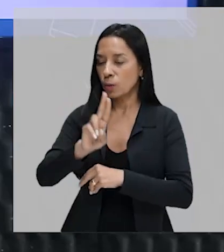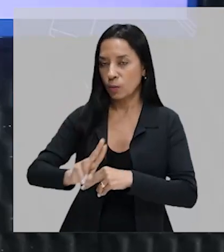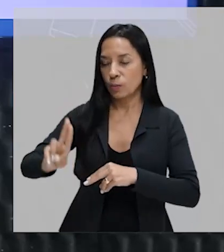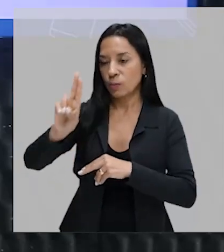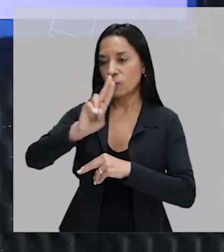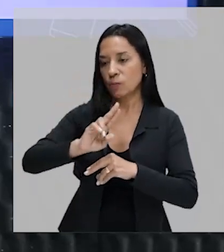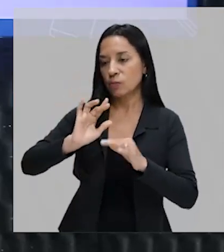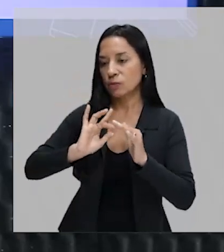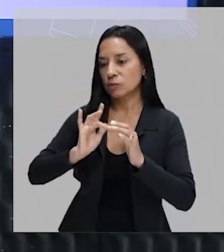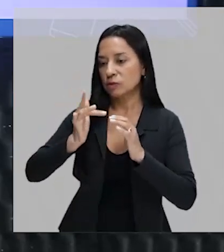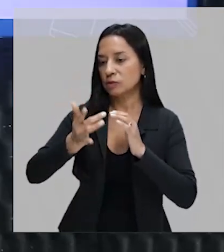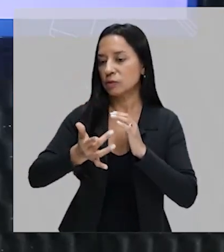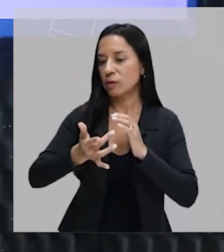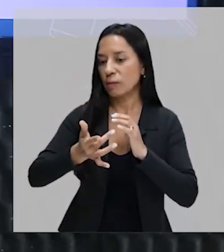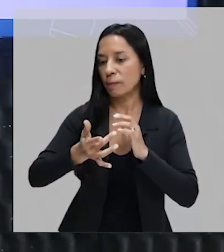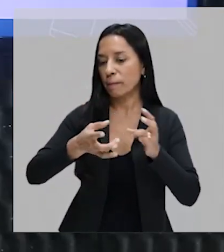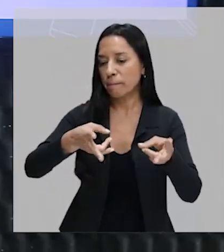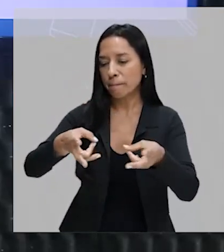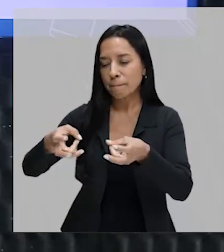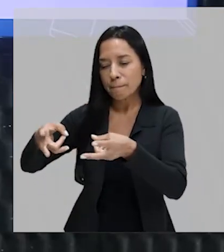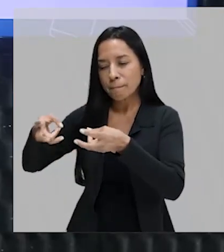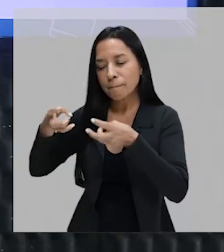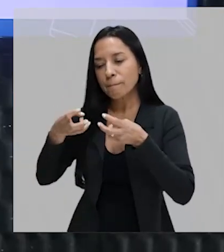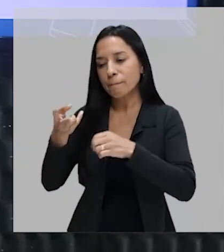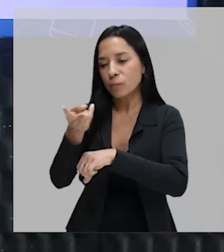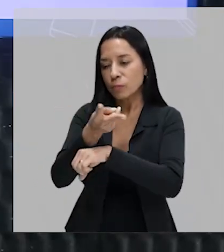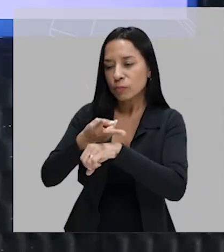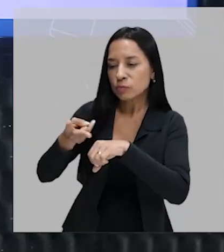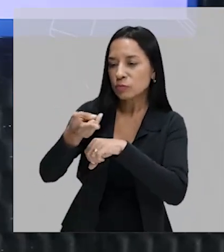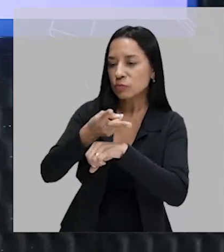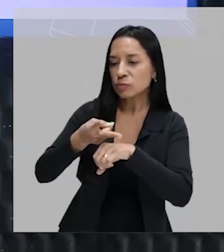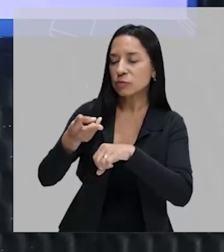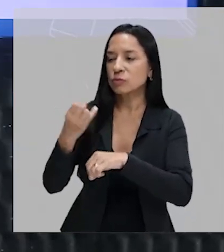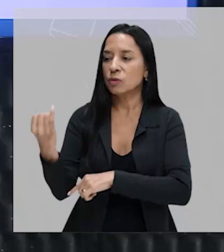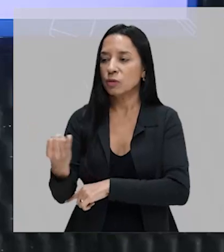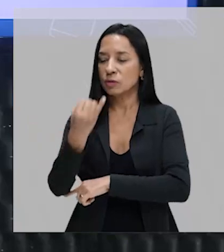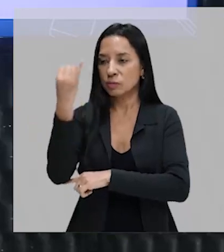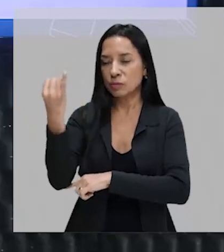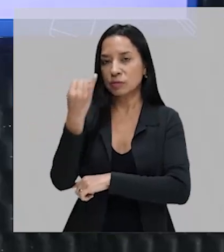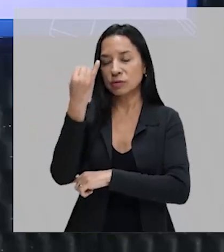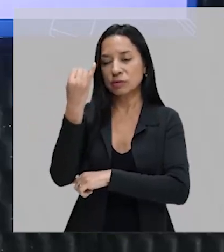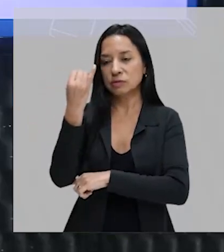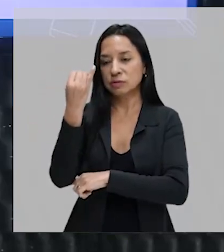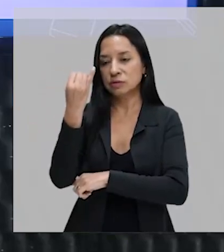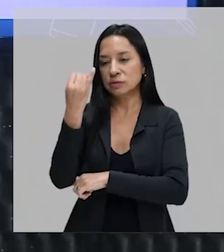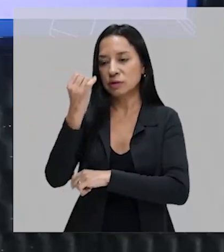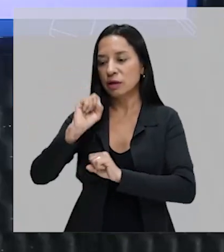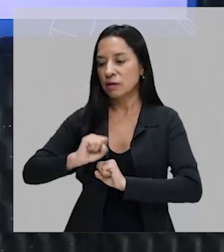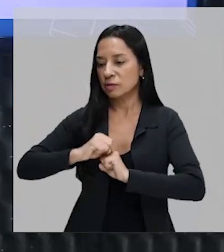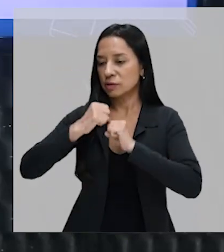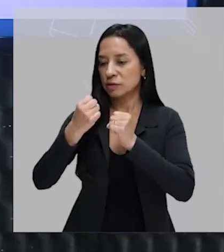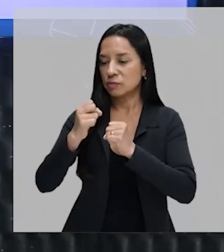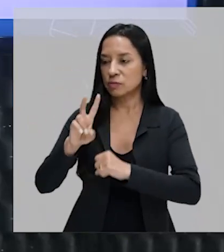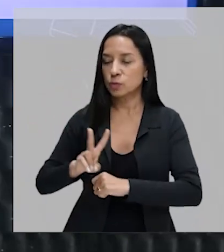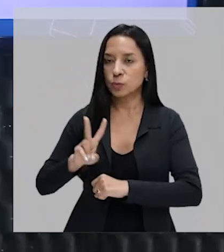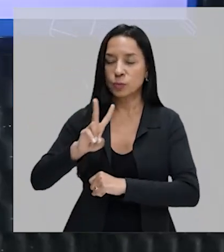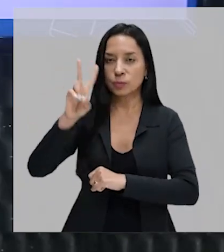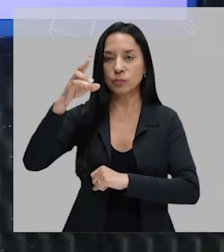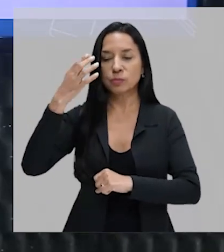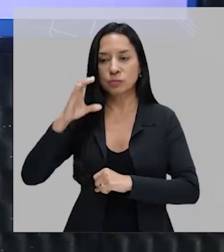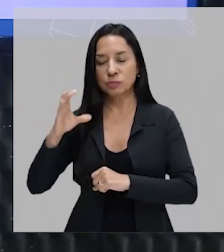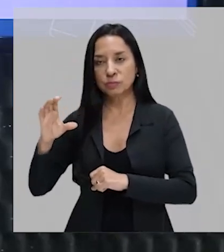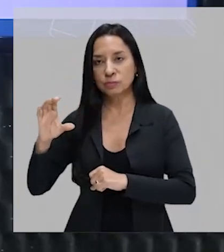em busca de quê? De visibilidade e de defesa dos seus valores culturais.